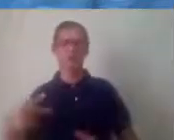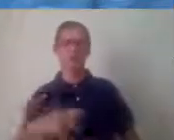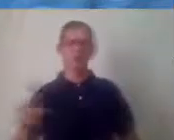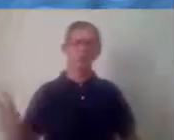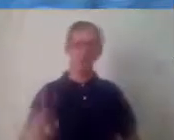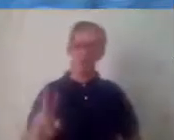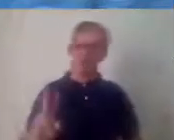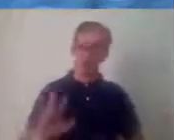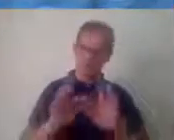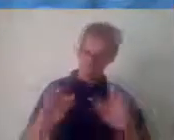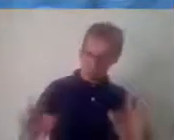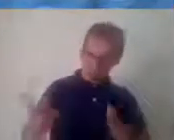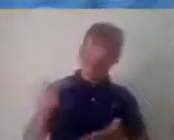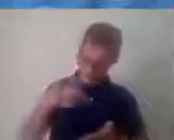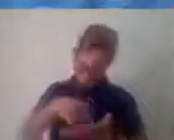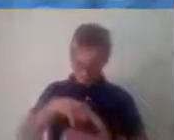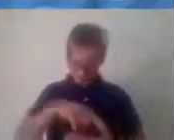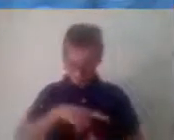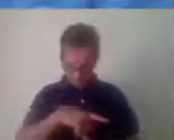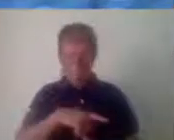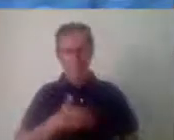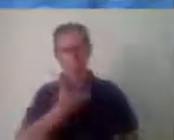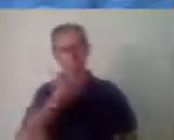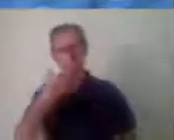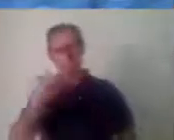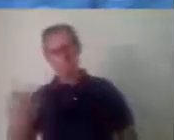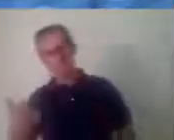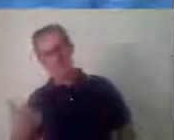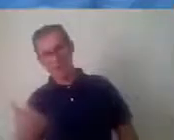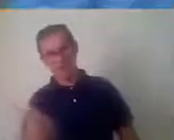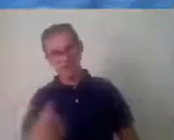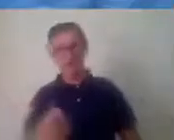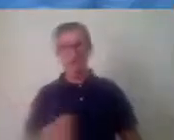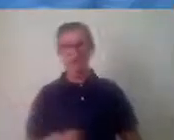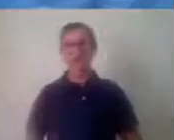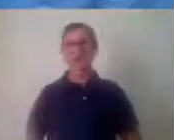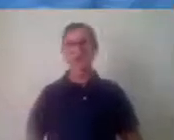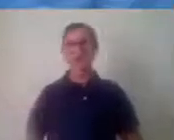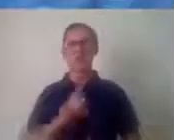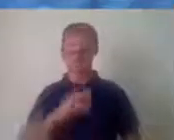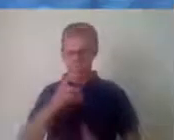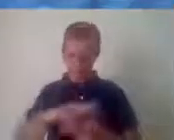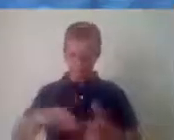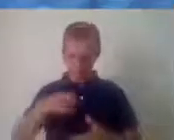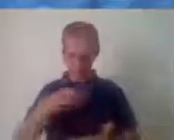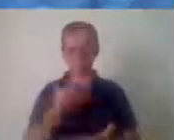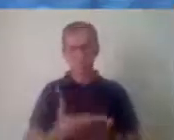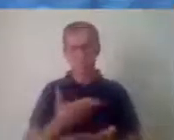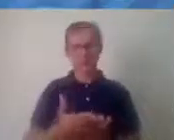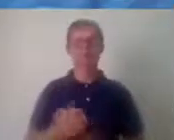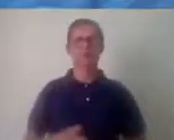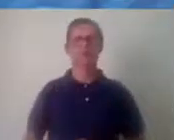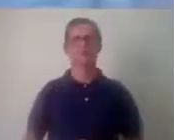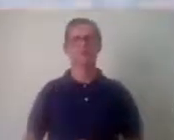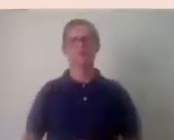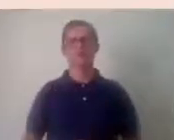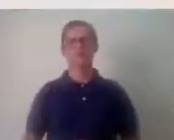função. Naquele ponto, eu tenho a melhor solução para aquele problema que eu estou estudando.